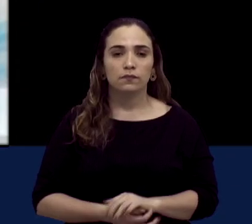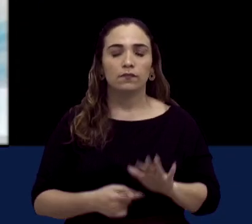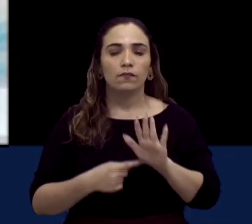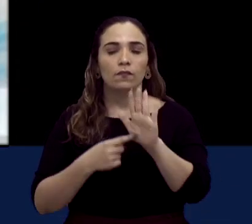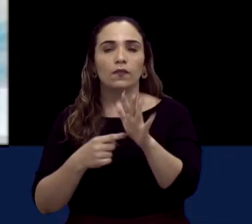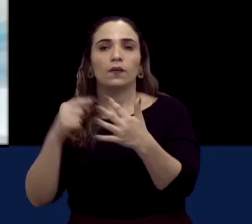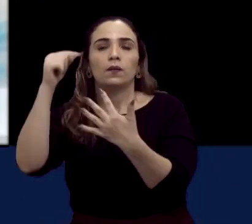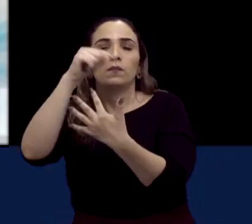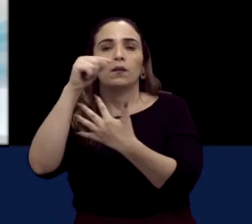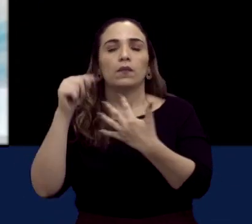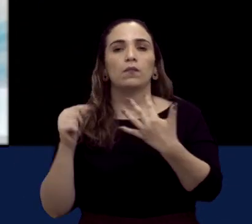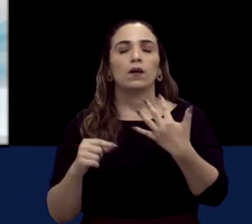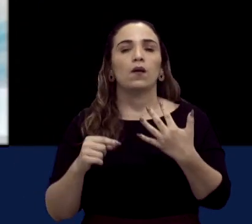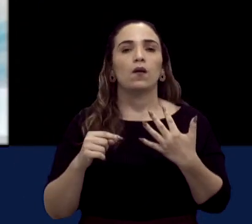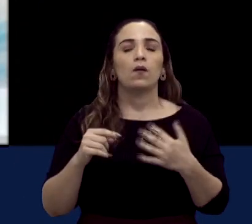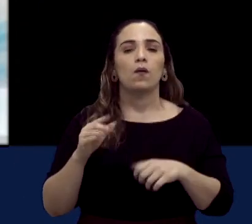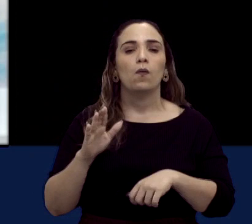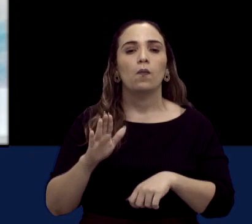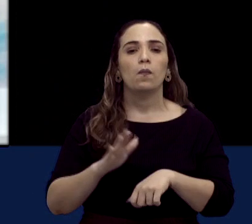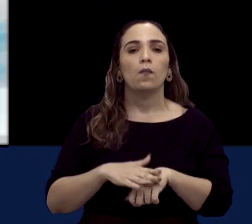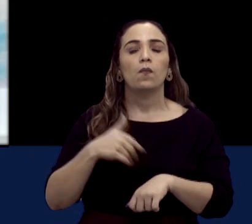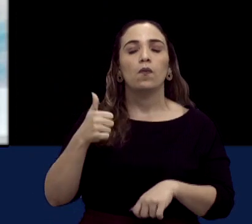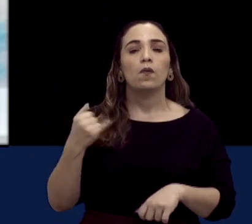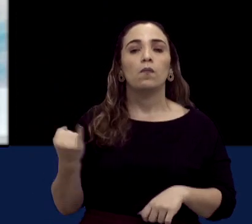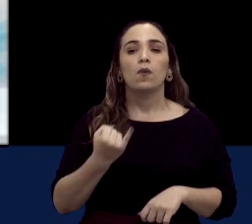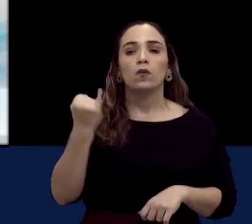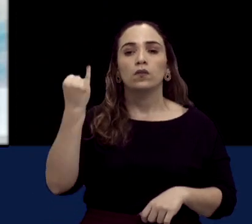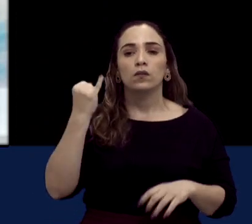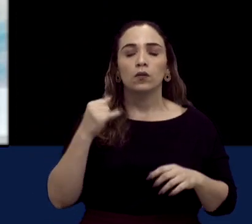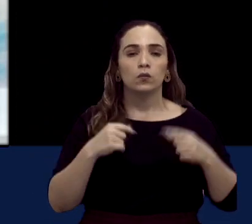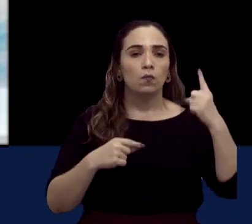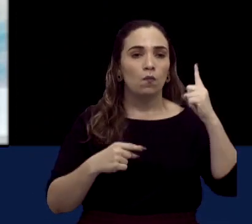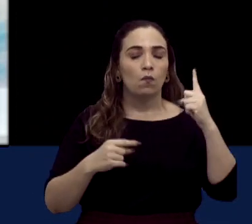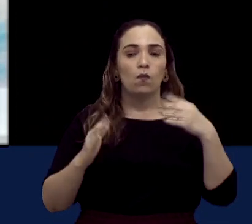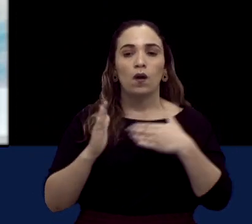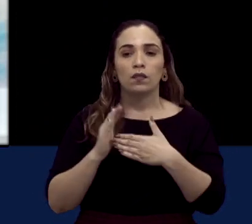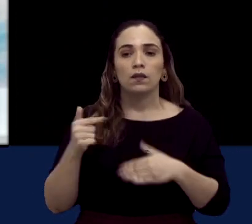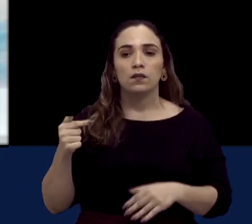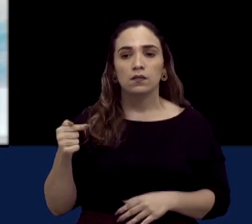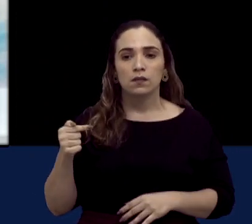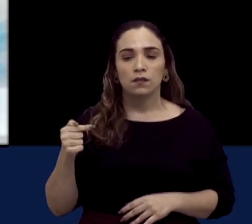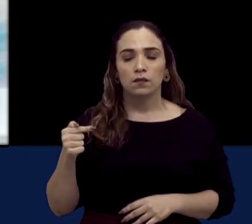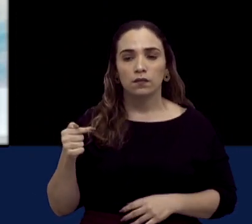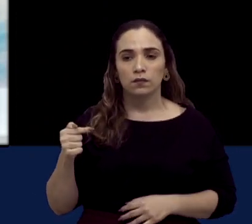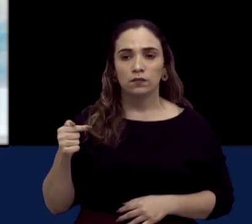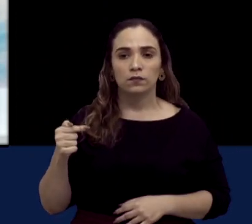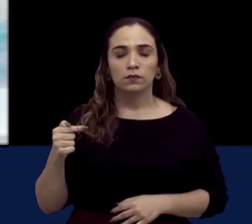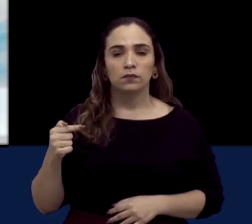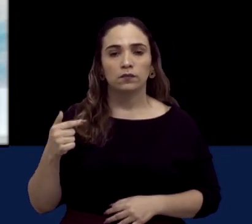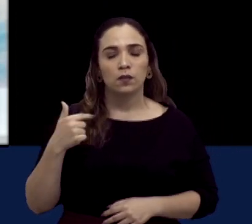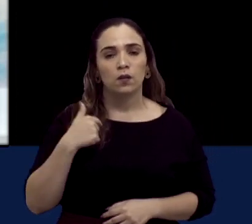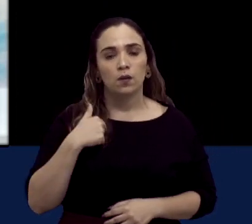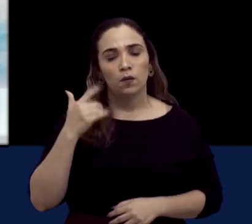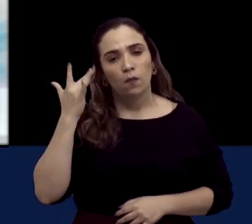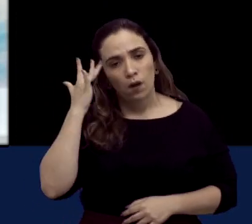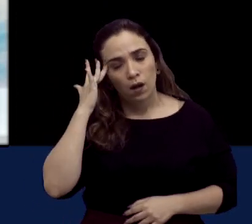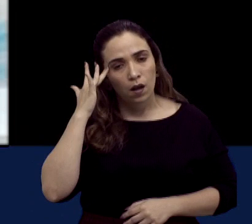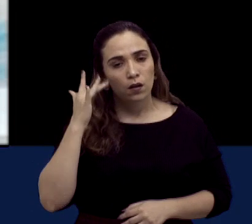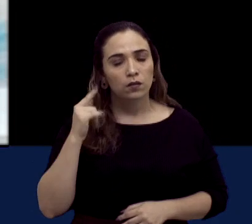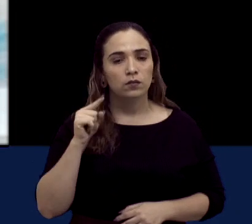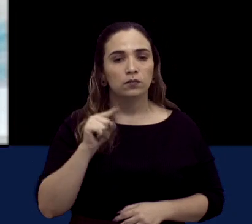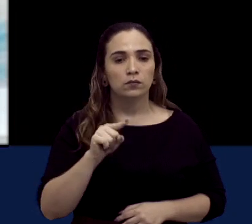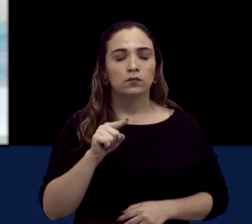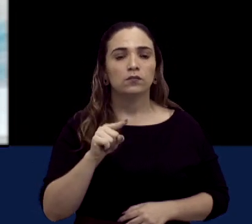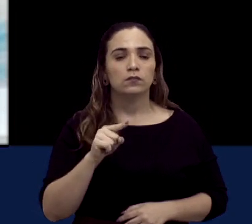de importância para vocês dessas competências de 1 a 7, né? Então, eu acho que o